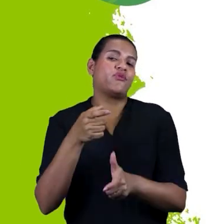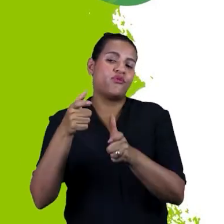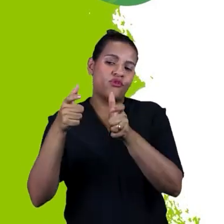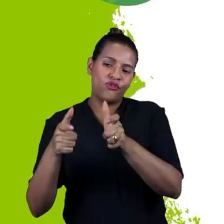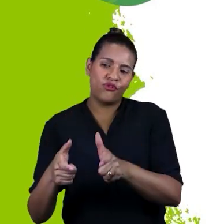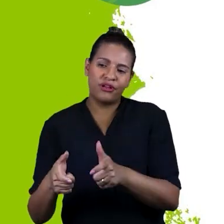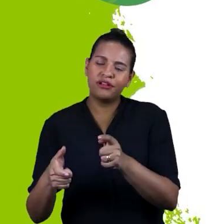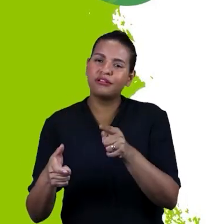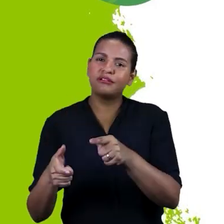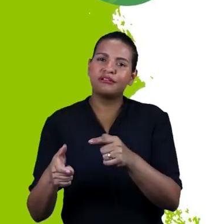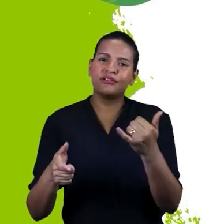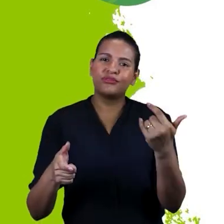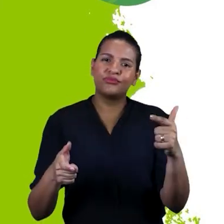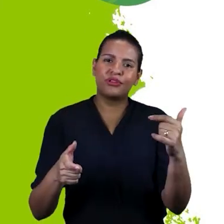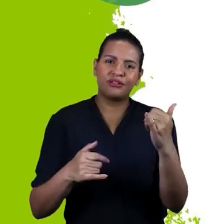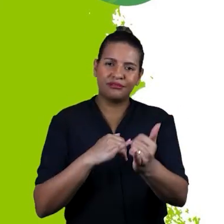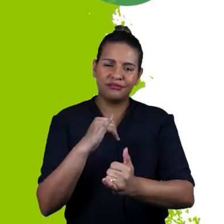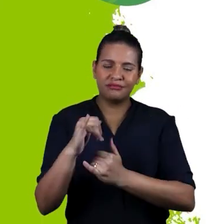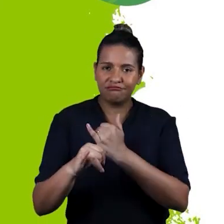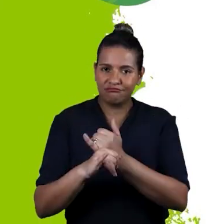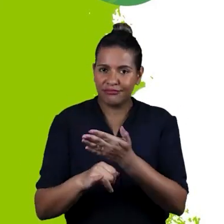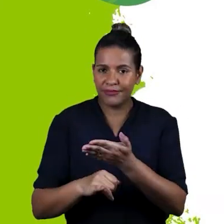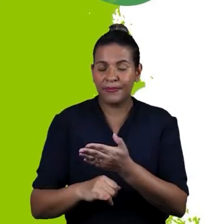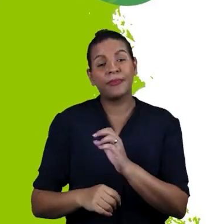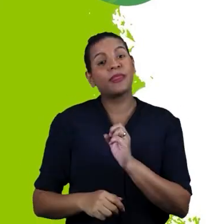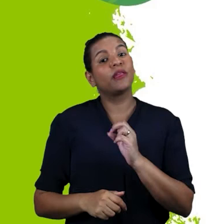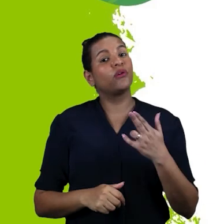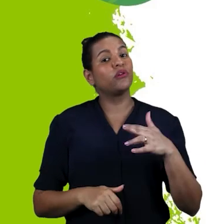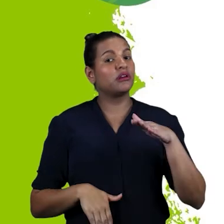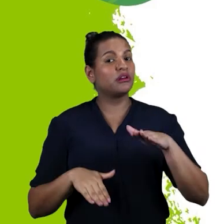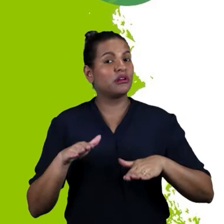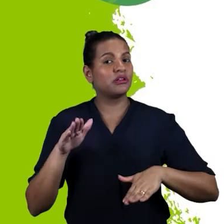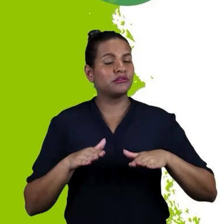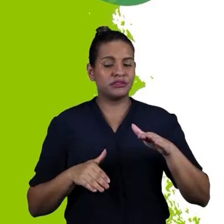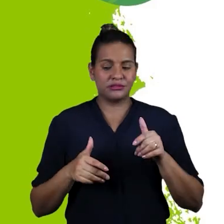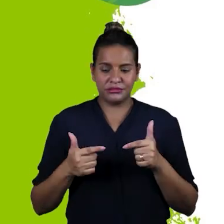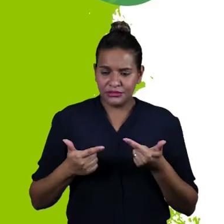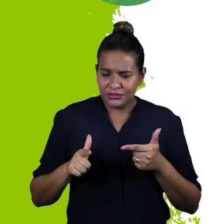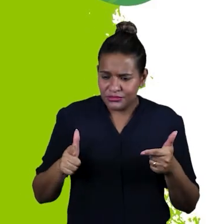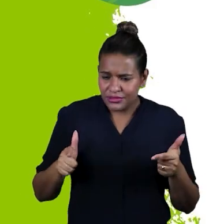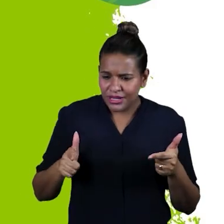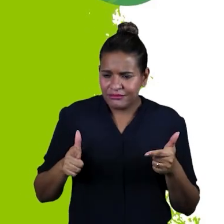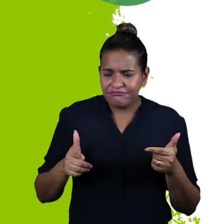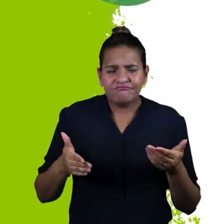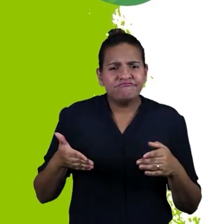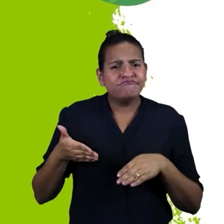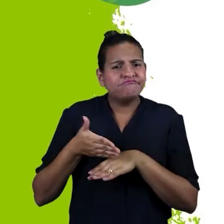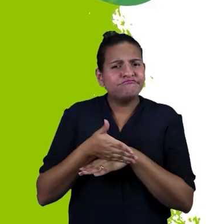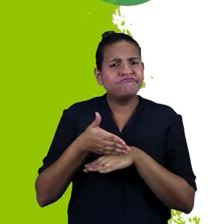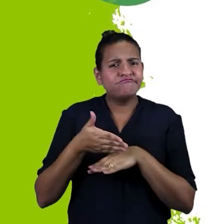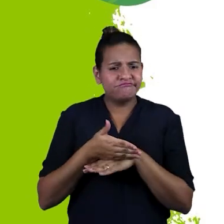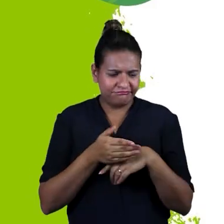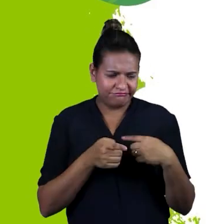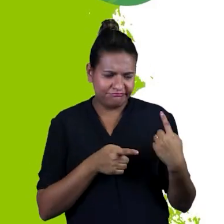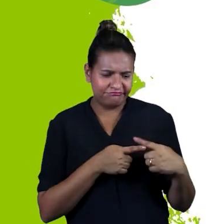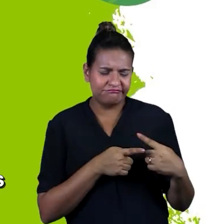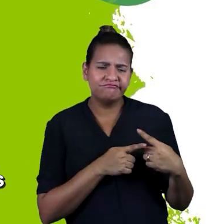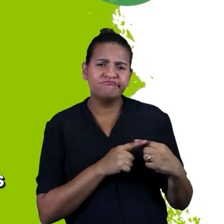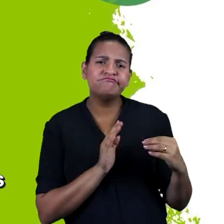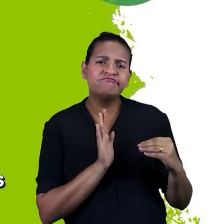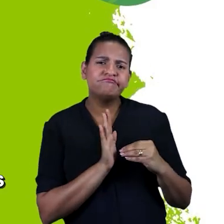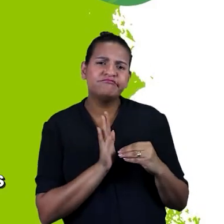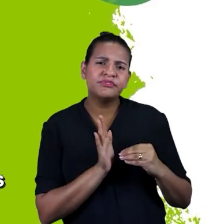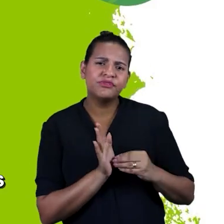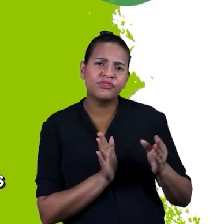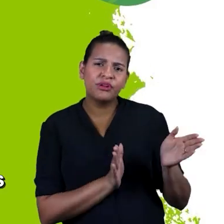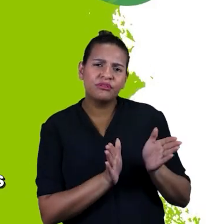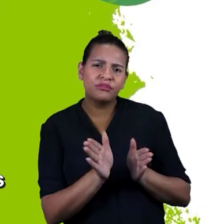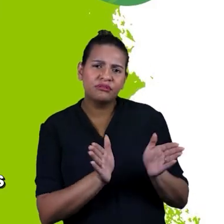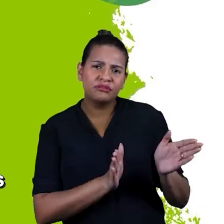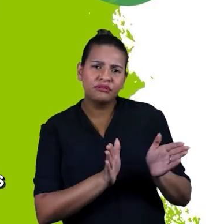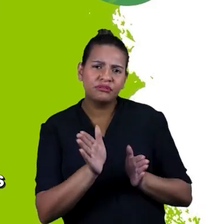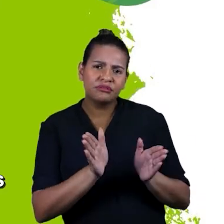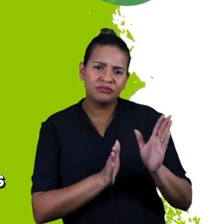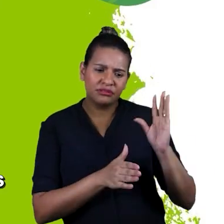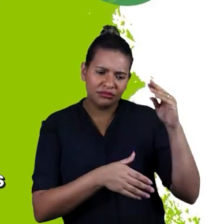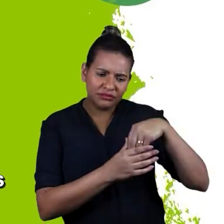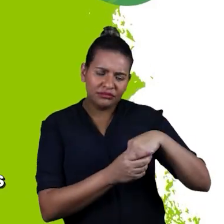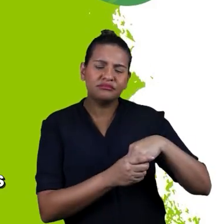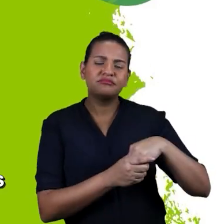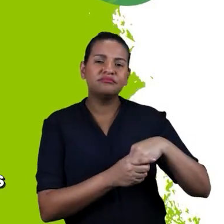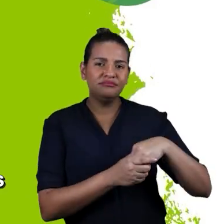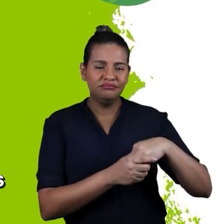questões financeiras, por questões de localidade, ou não tem acesso porque os recursos não